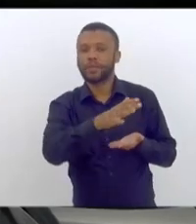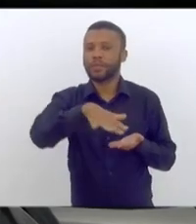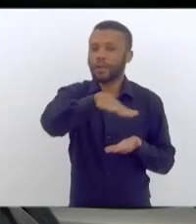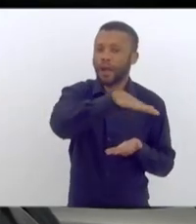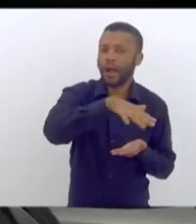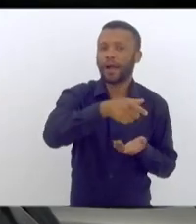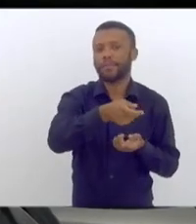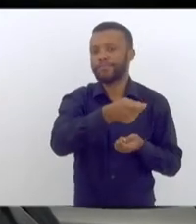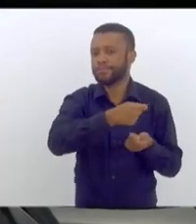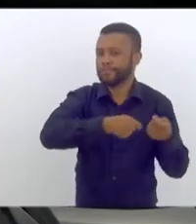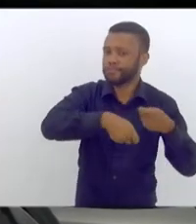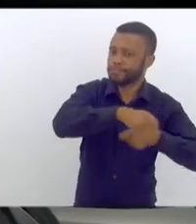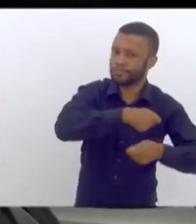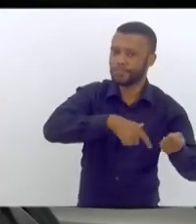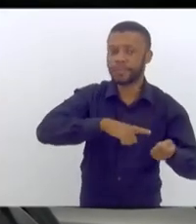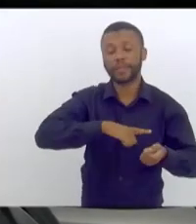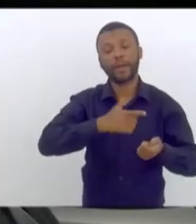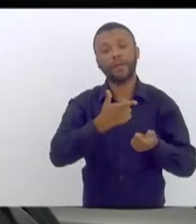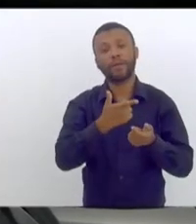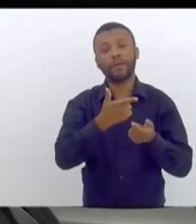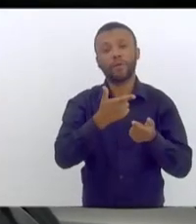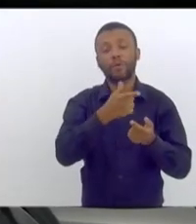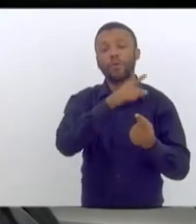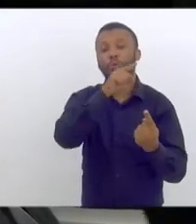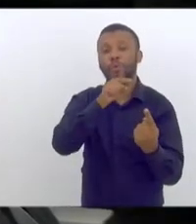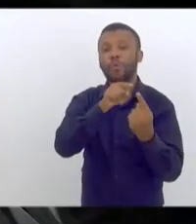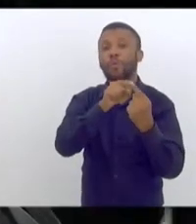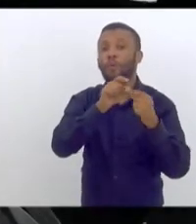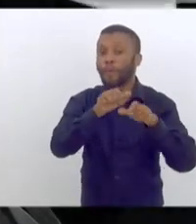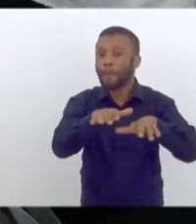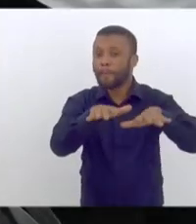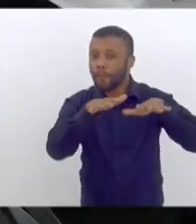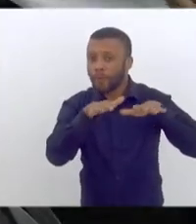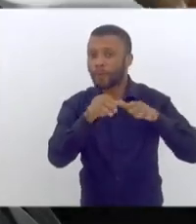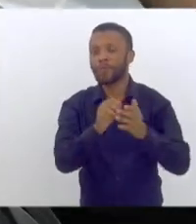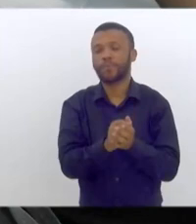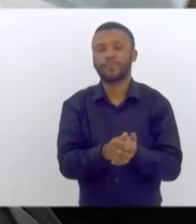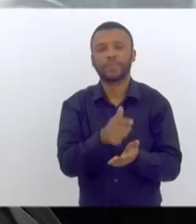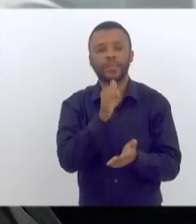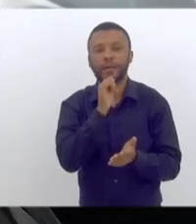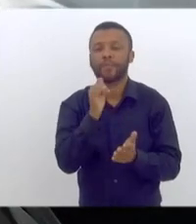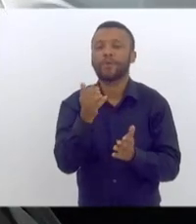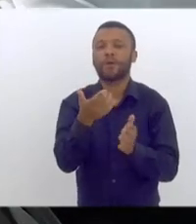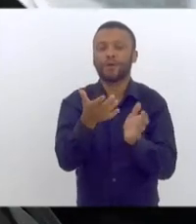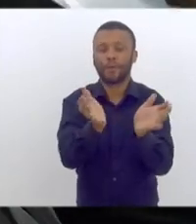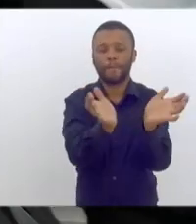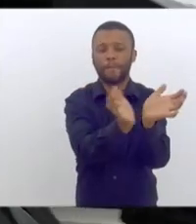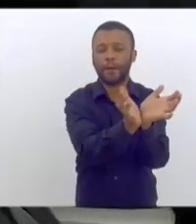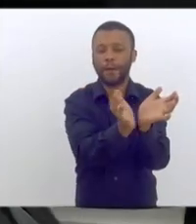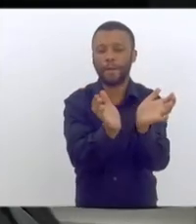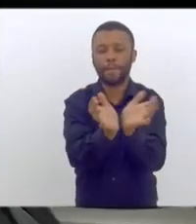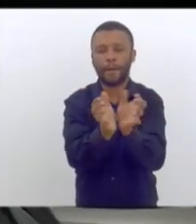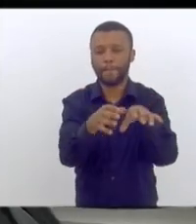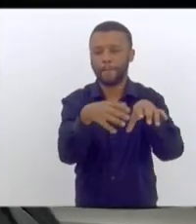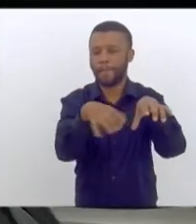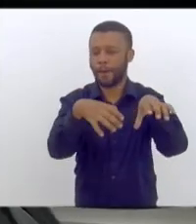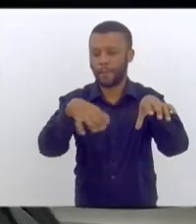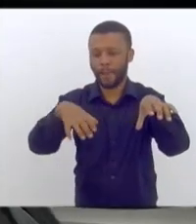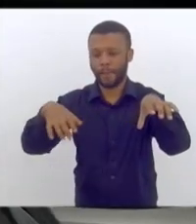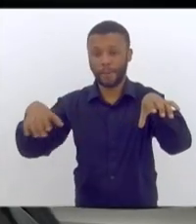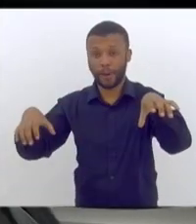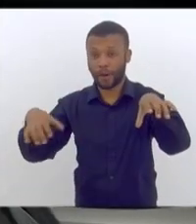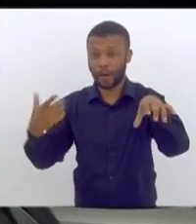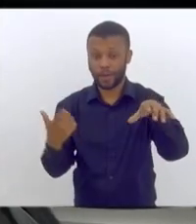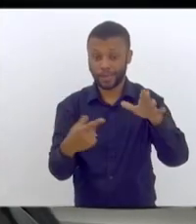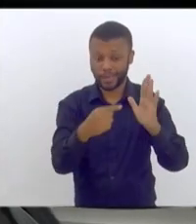basicamente existe uma ampliação do público alvo então a inclusão de outras categorias que Originalmente não eram previstas É algumas questões